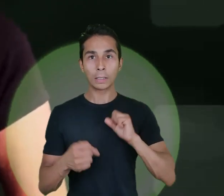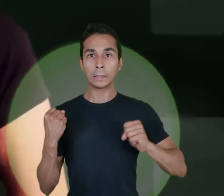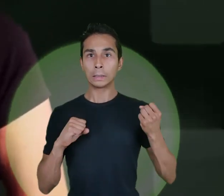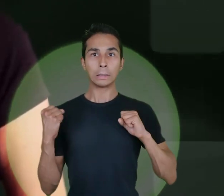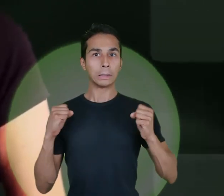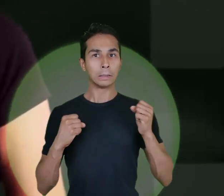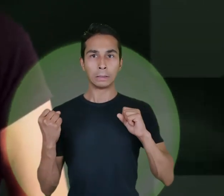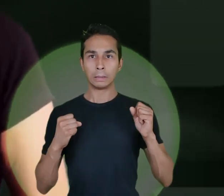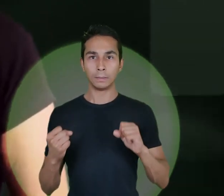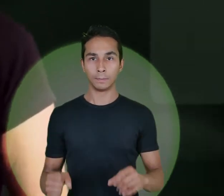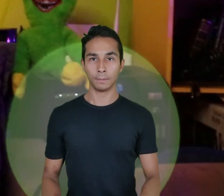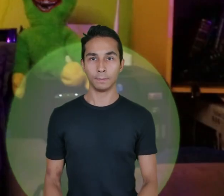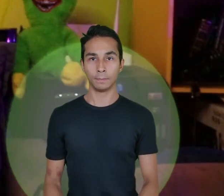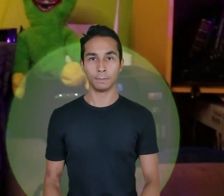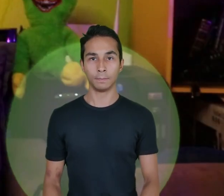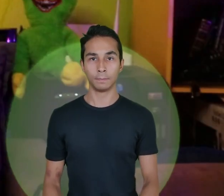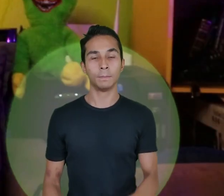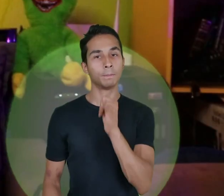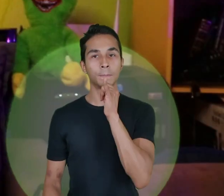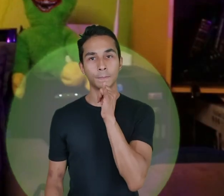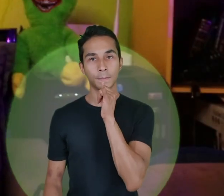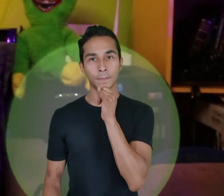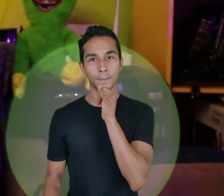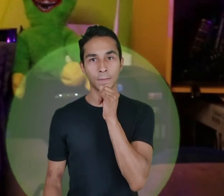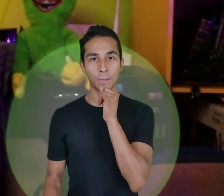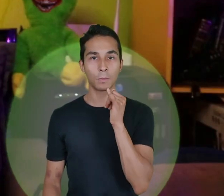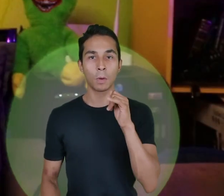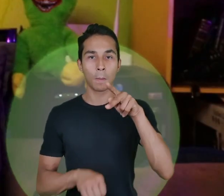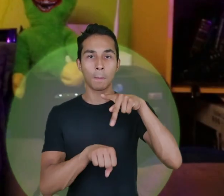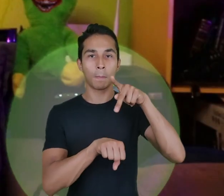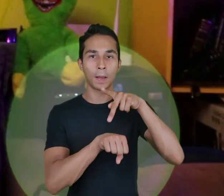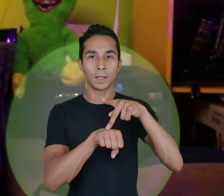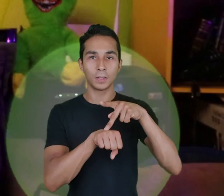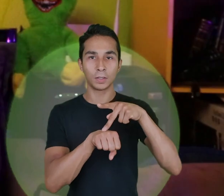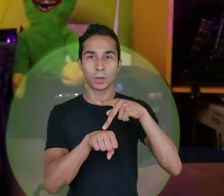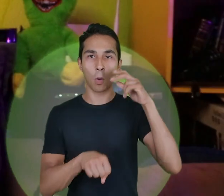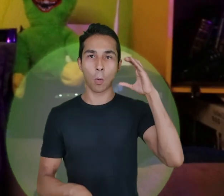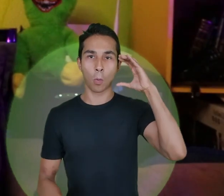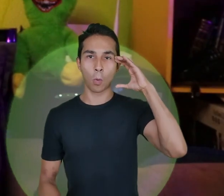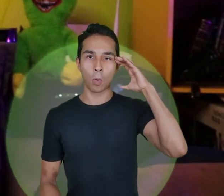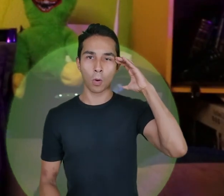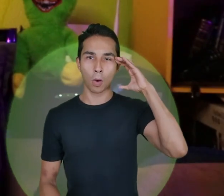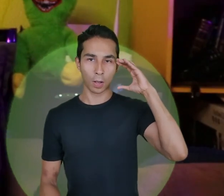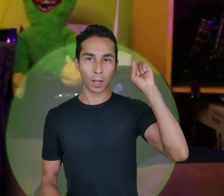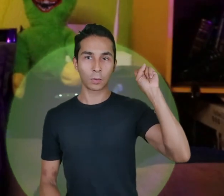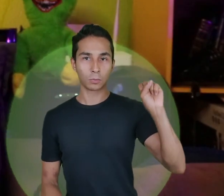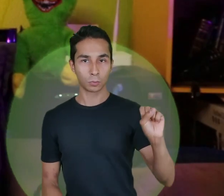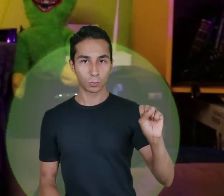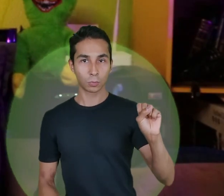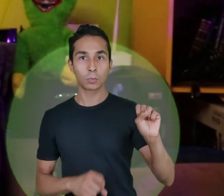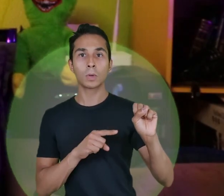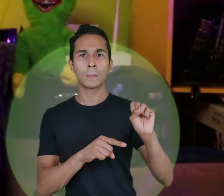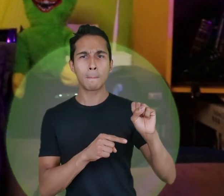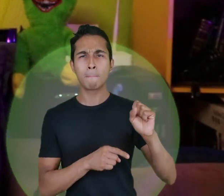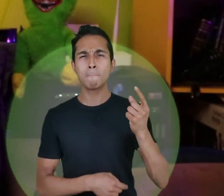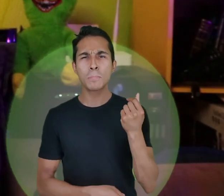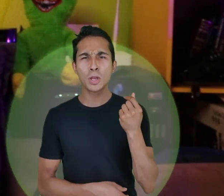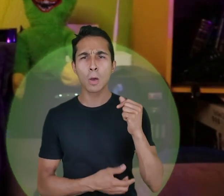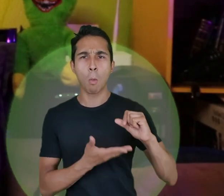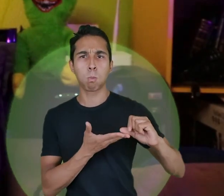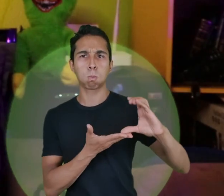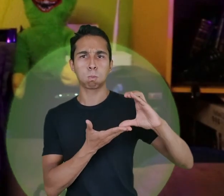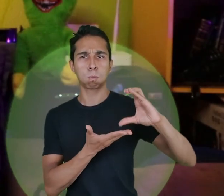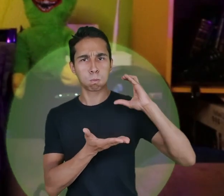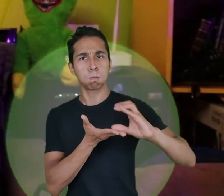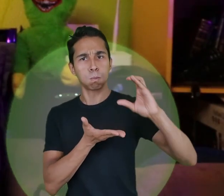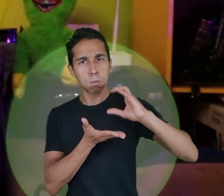tenho crise de ansiedade. Então, se a gente for pegar um exemplo, por exemplo, da Coreia do Sul ou de outros países, né, que investem muito, investem